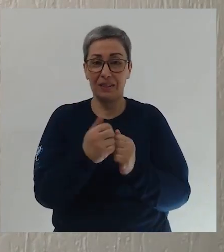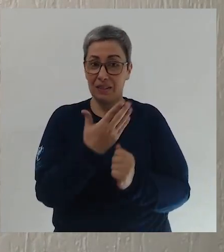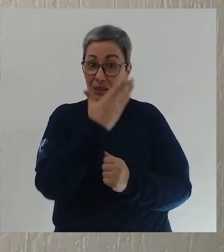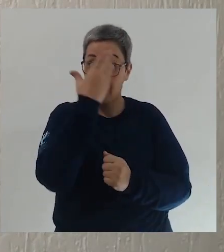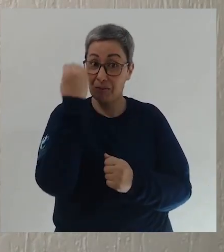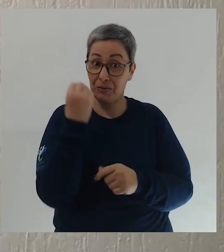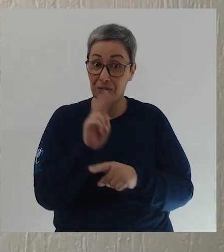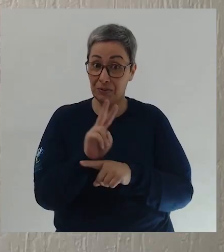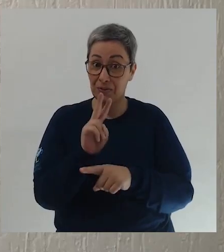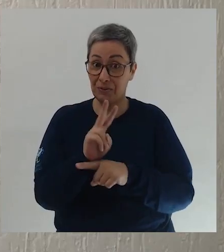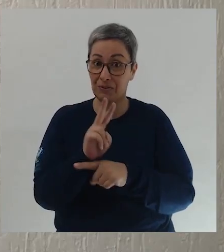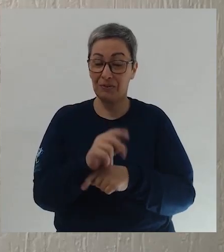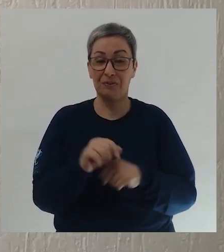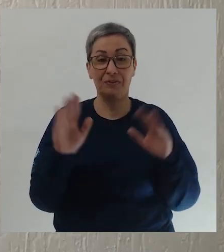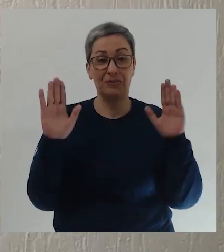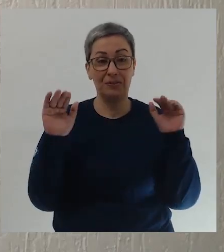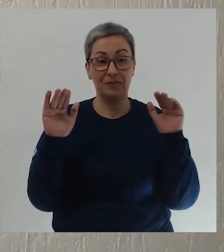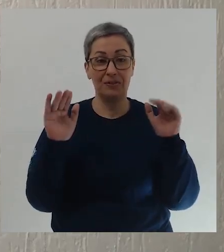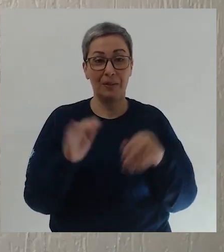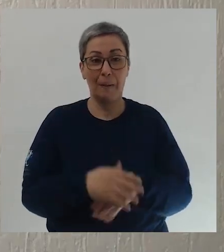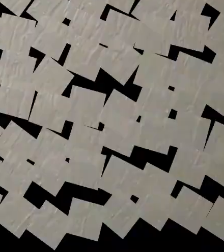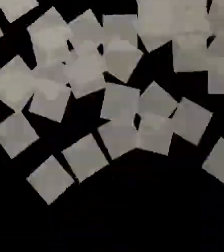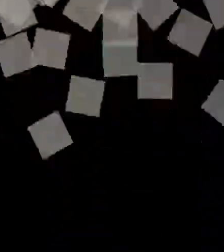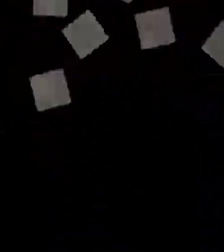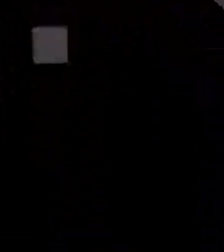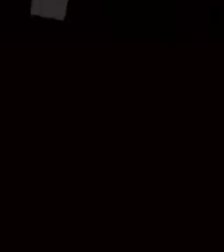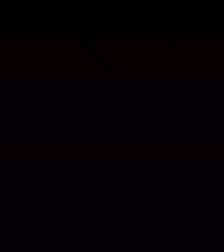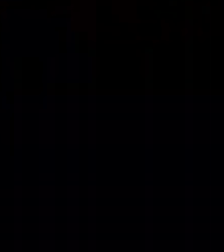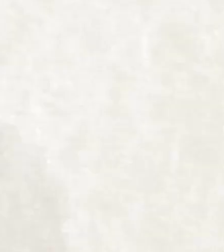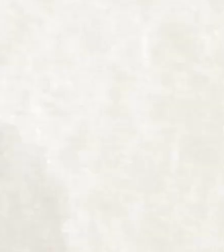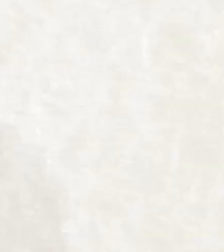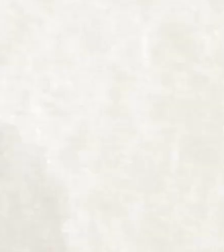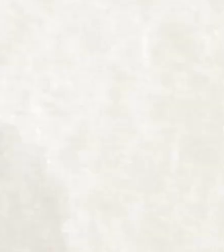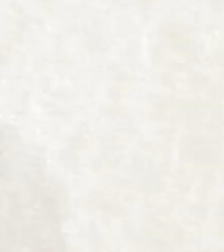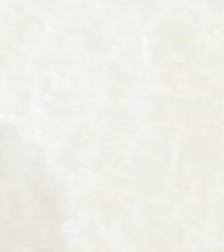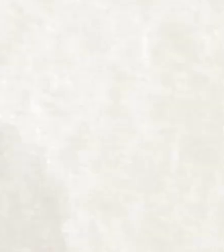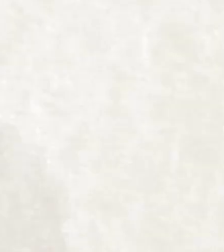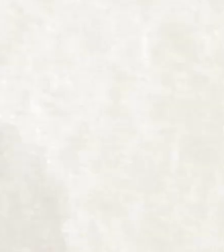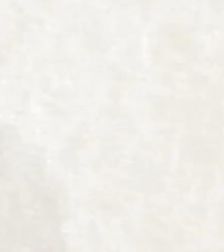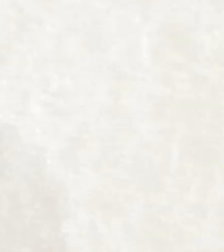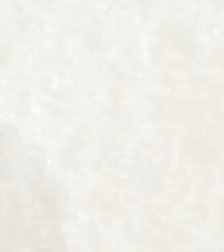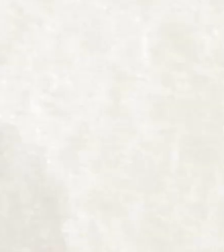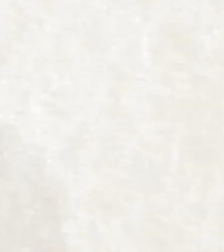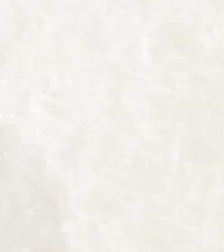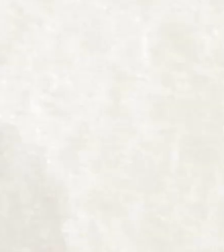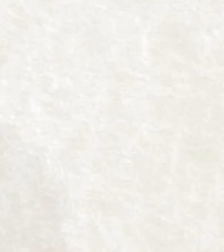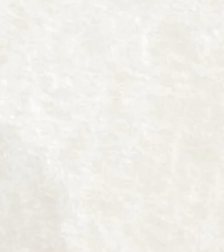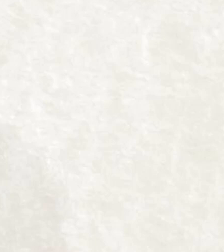companhia e não se esqueçam, cuidem-se. Tchau, tchau.